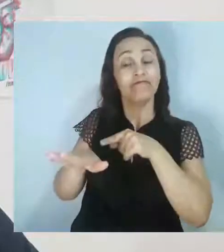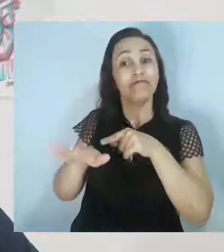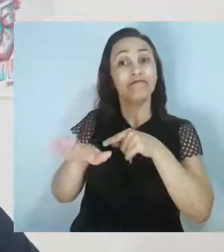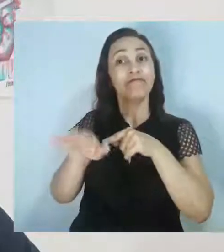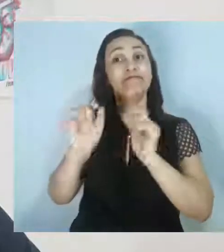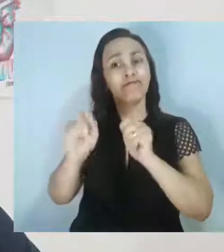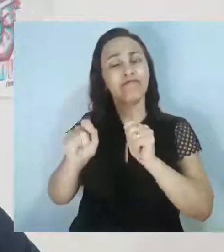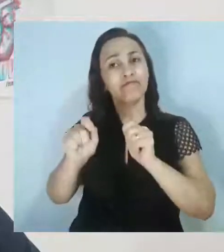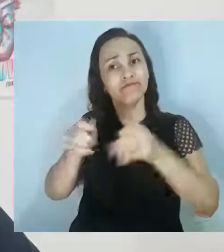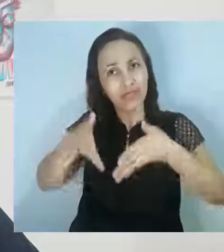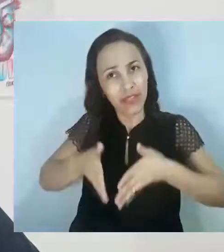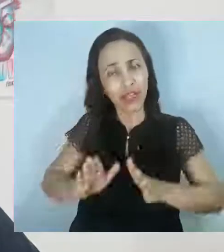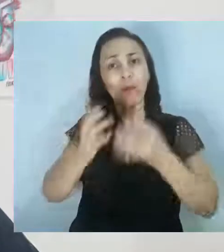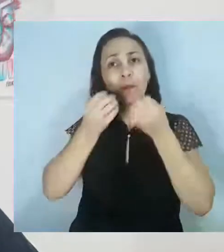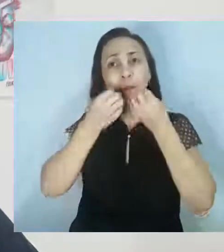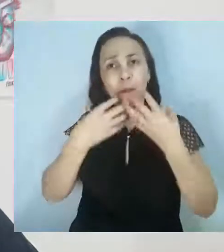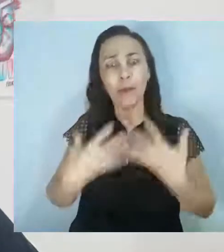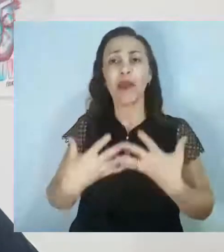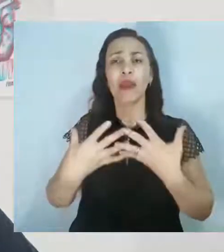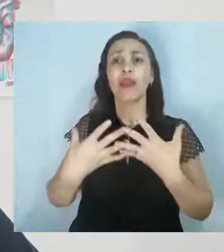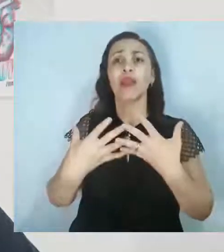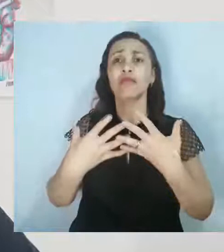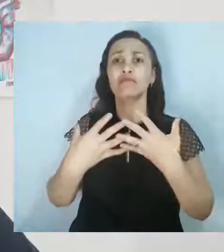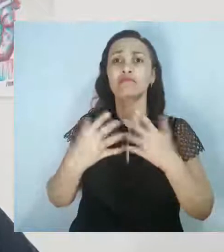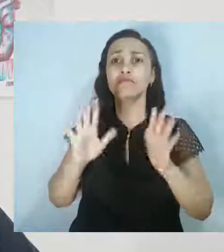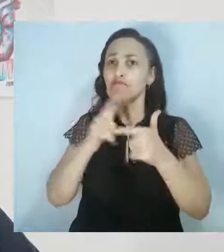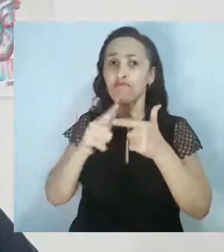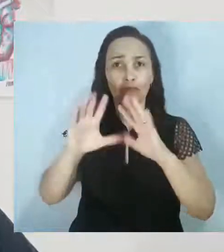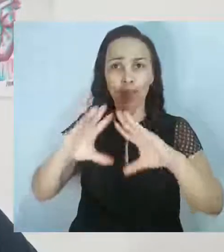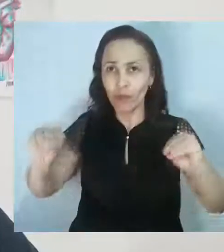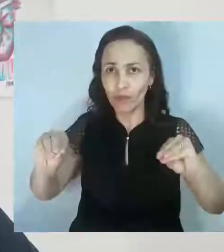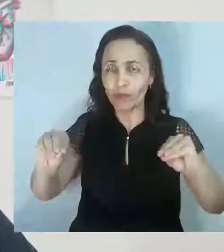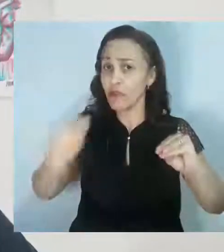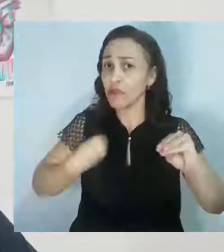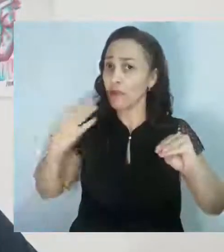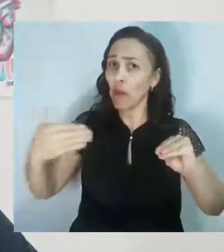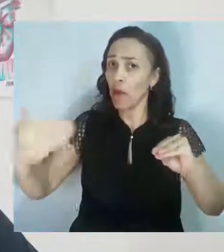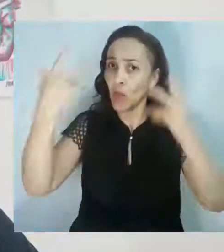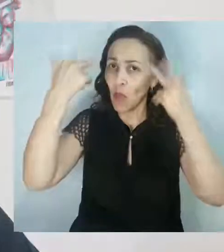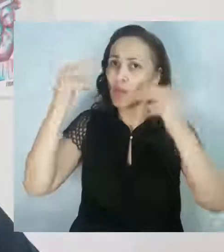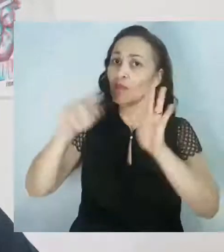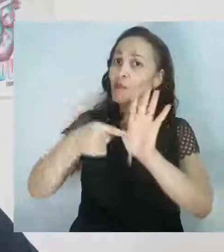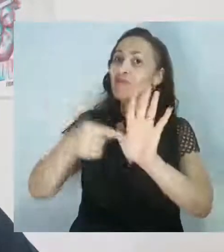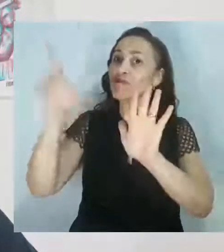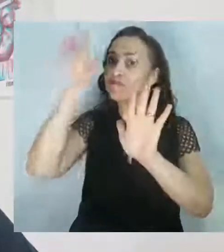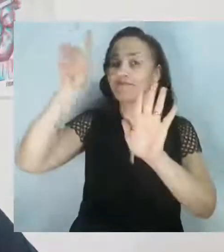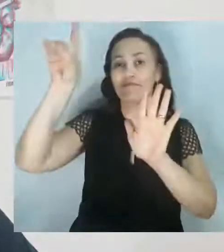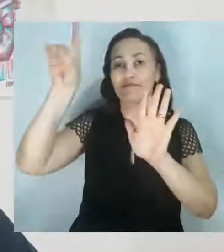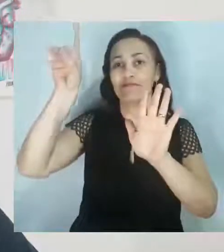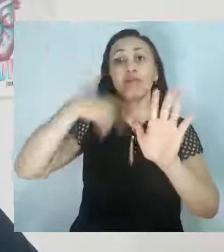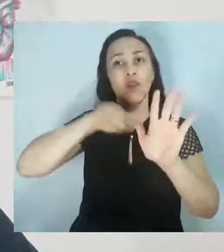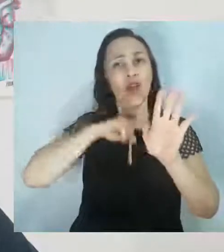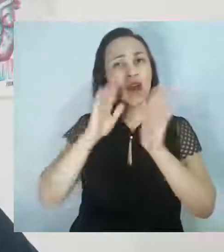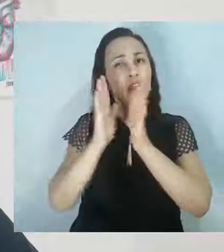nascer bem, nascer sem sequelas, e vir à vida e ser um sinal de Deus. E nós